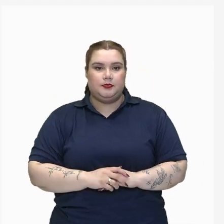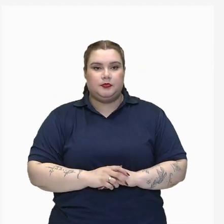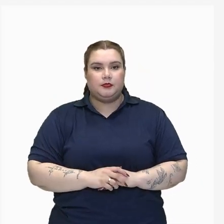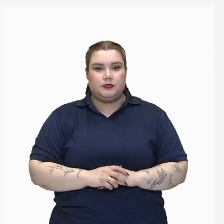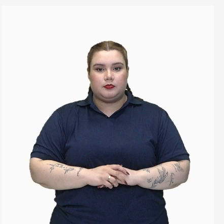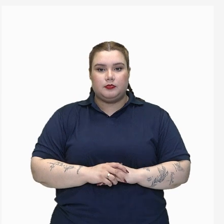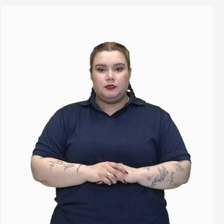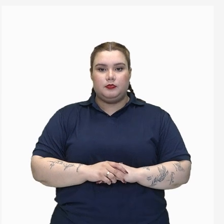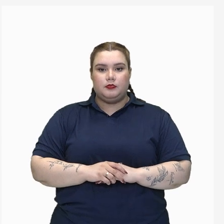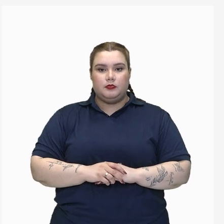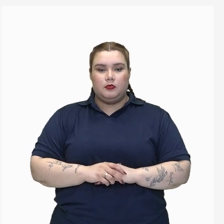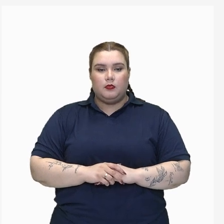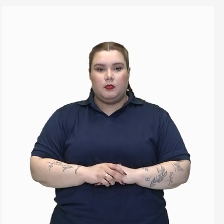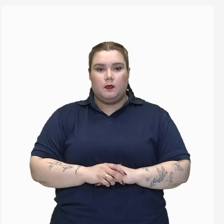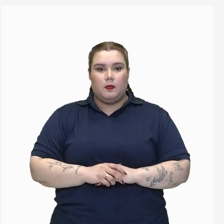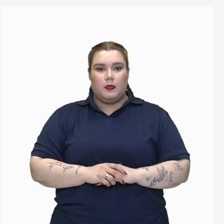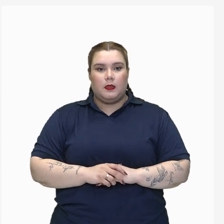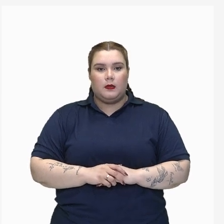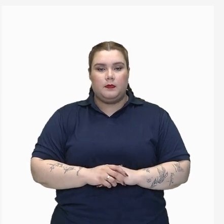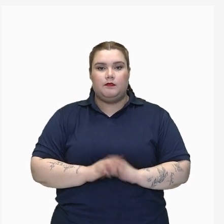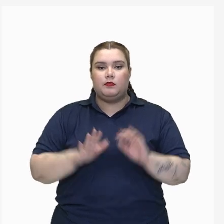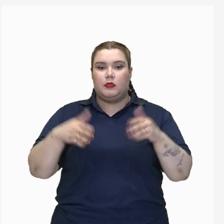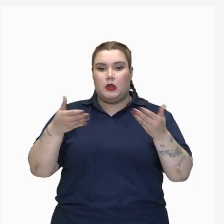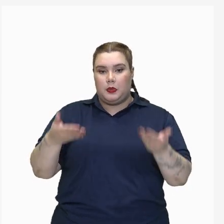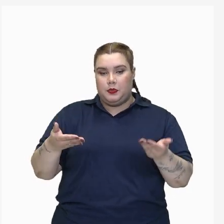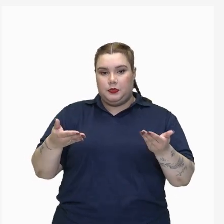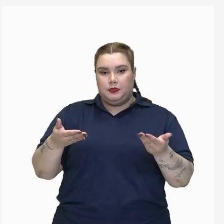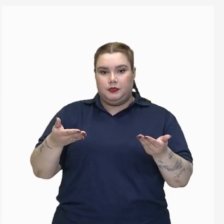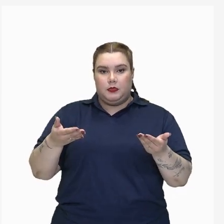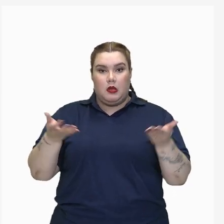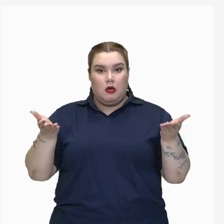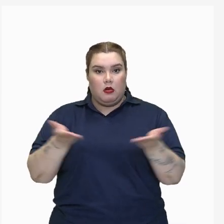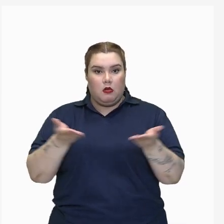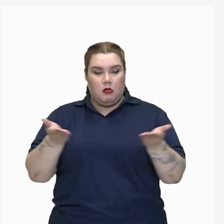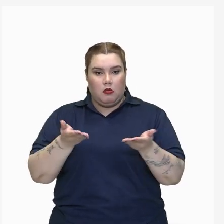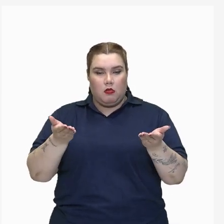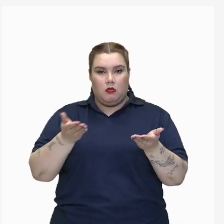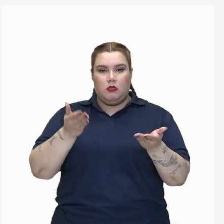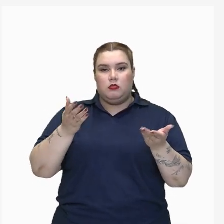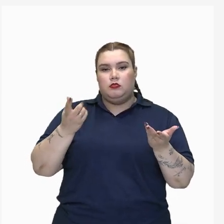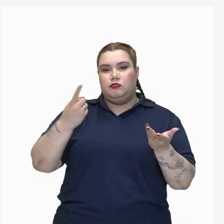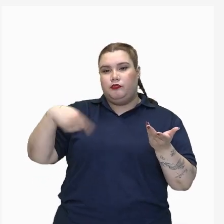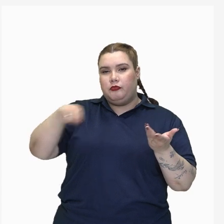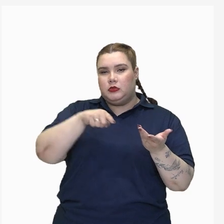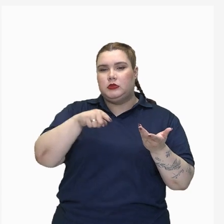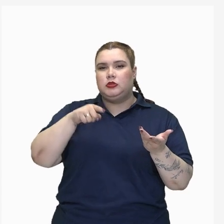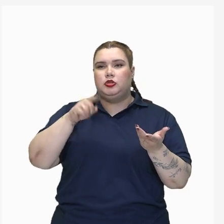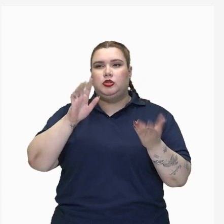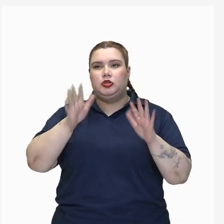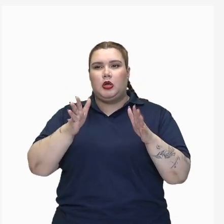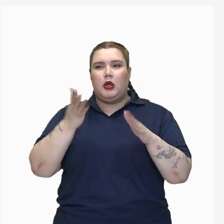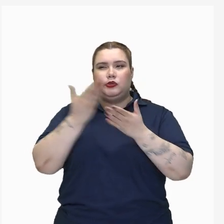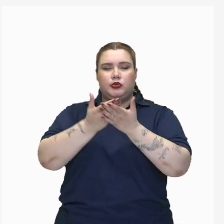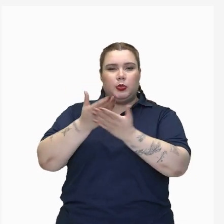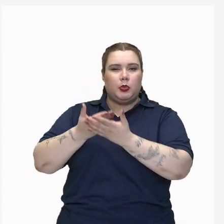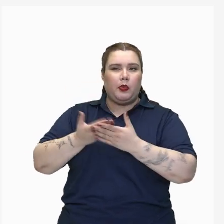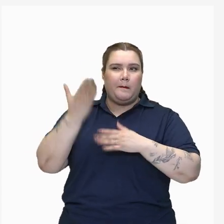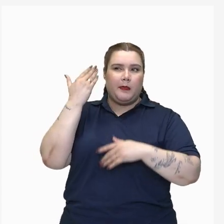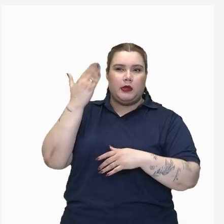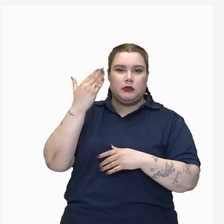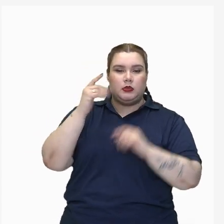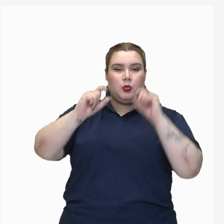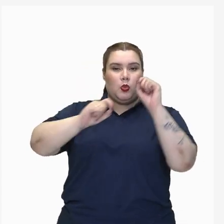Então, em outro momento, né, em outra série, com certeza você já ouviu falar aí do